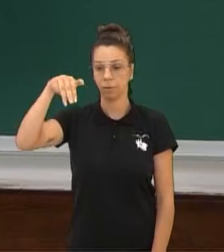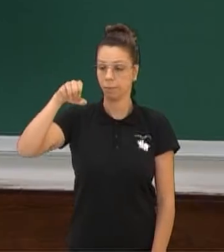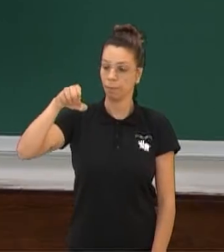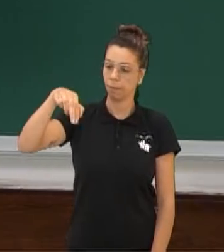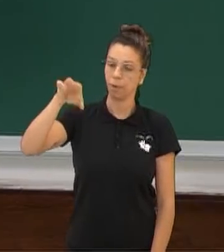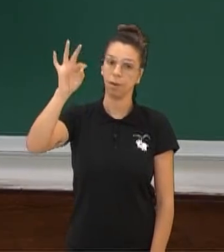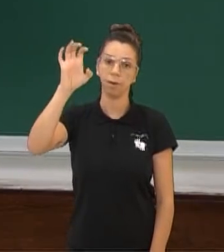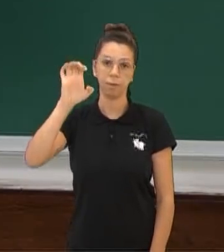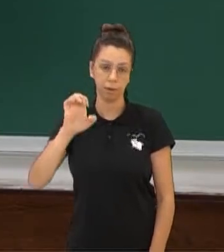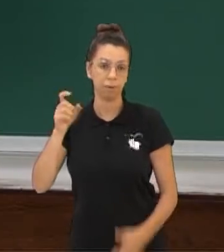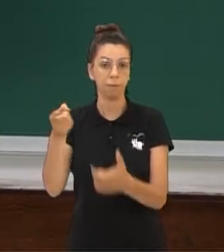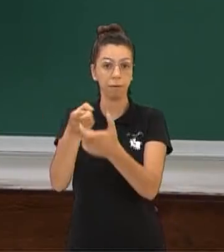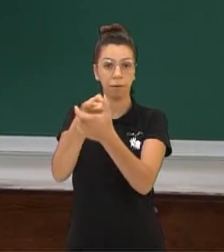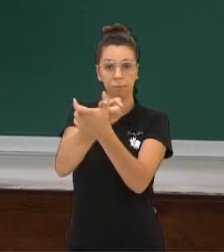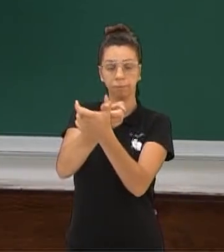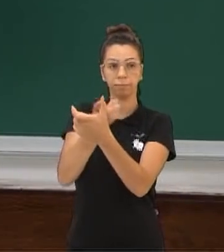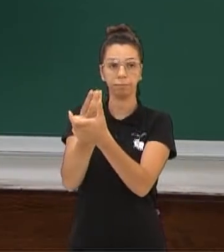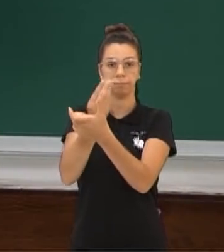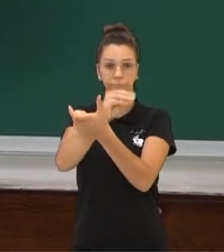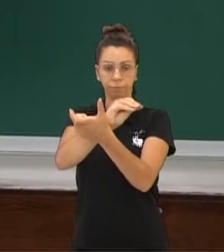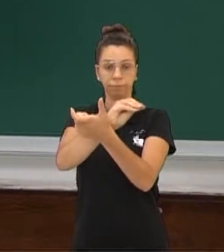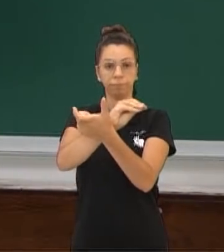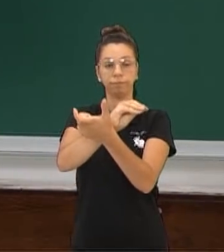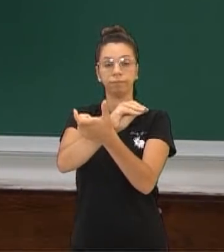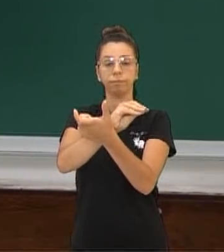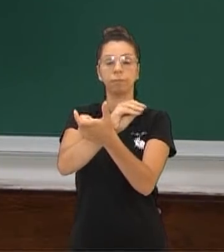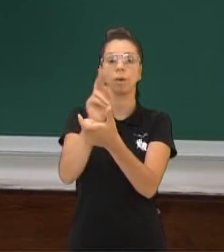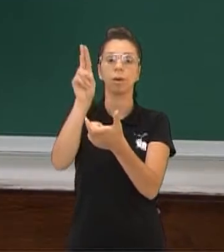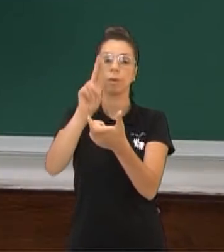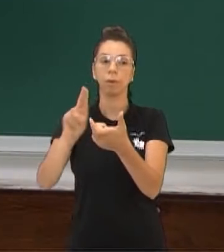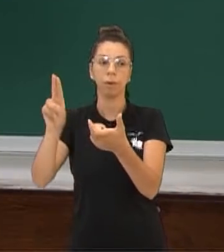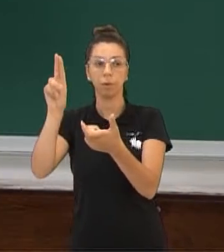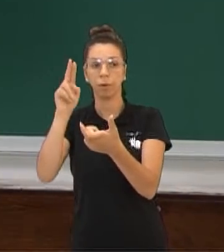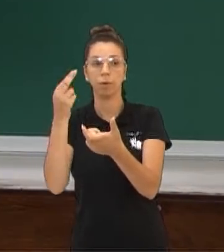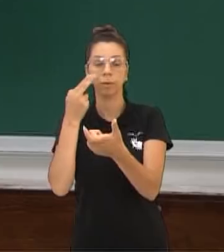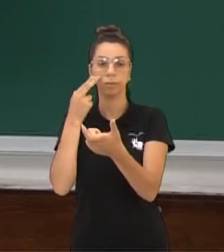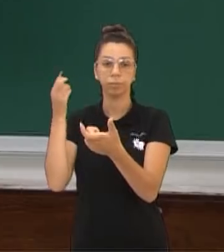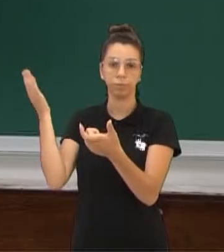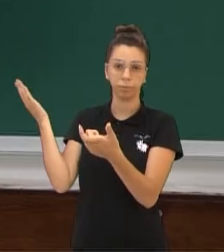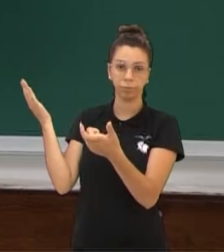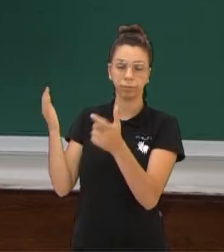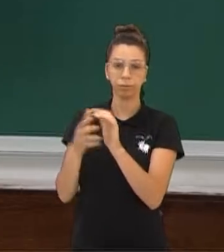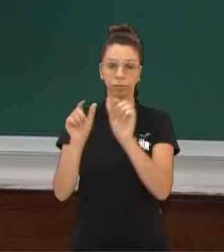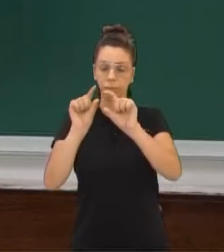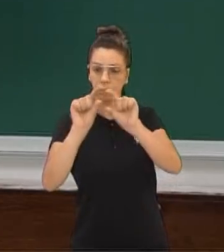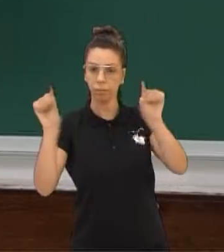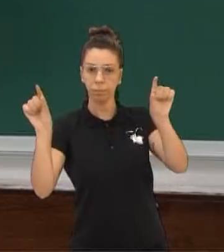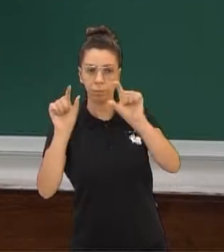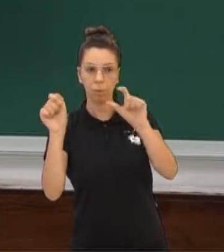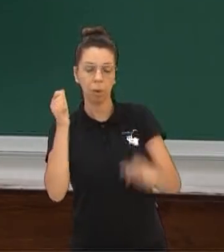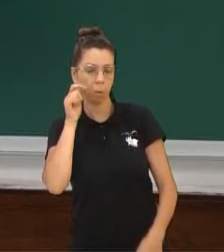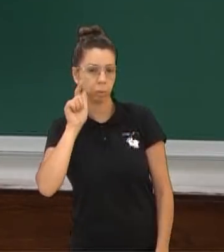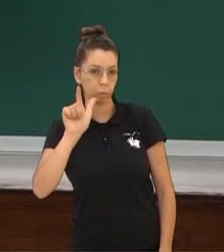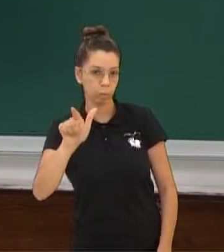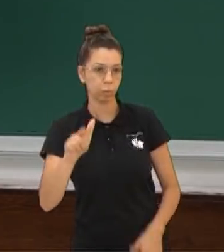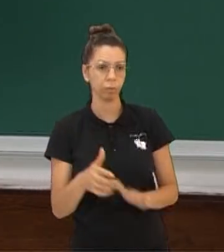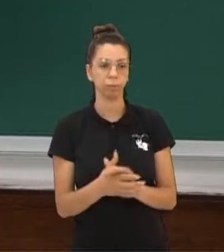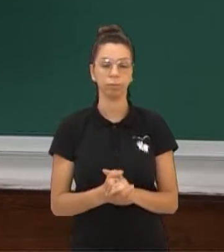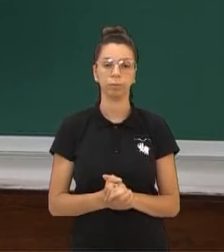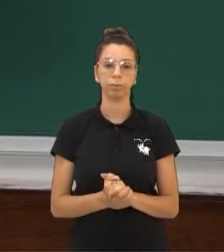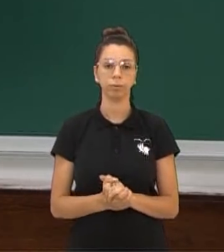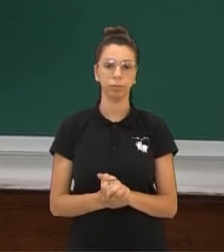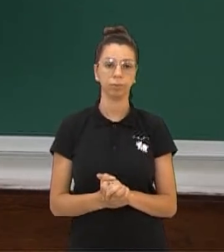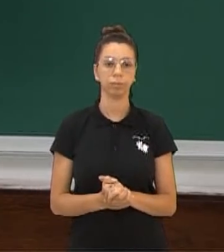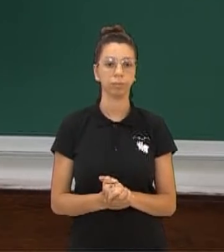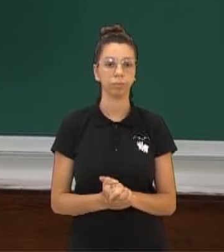ele vem antes da palavra. Os mais usados em inglês são an, in, am, de impossible, por exemplo,